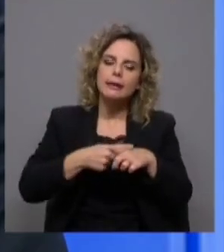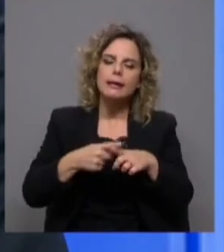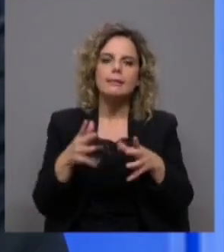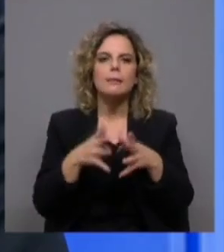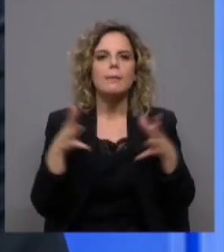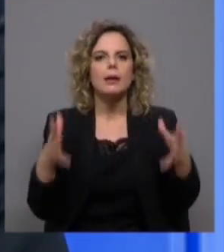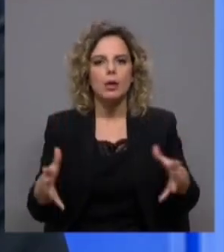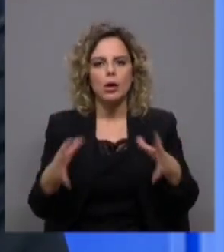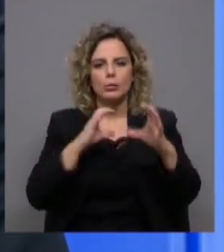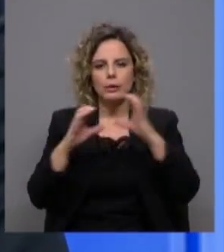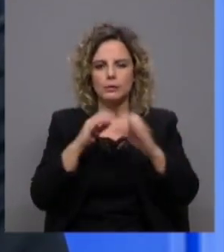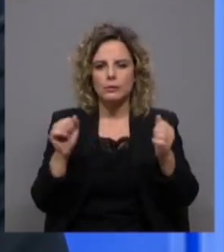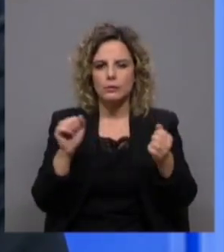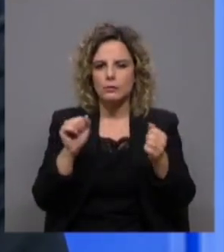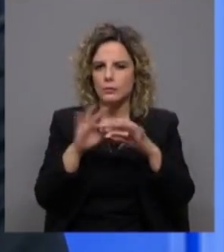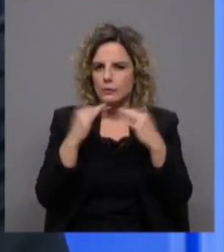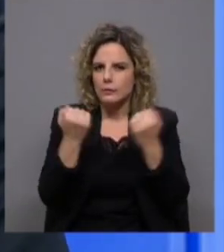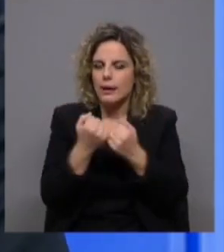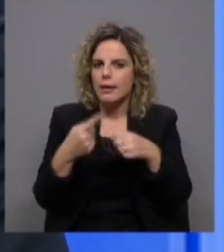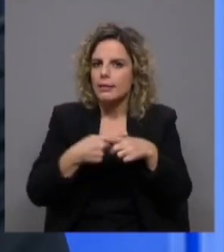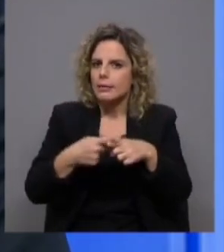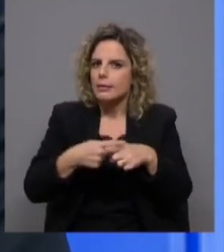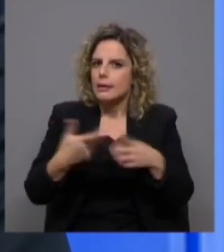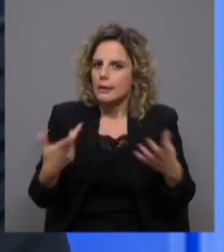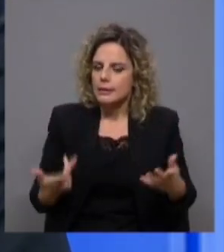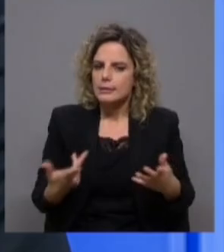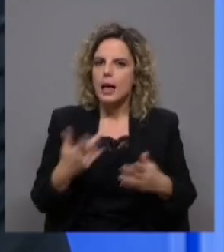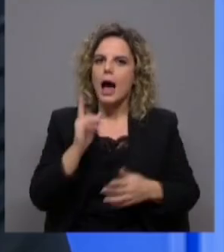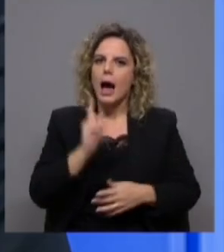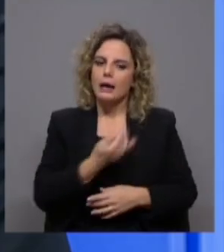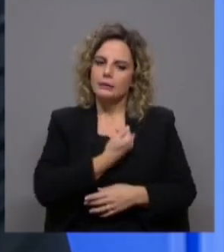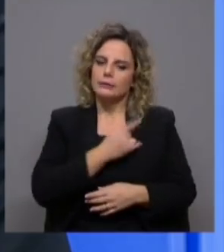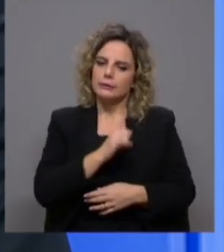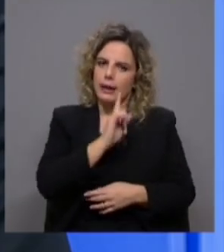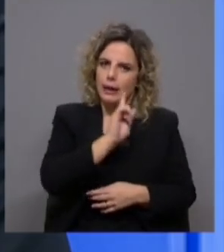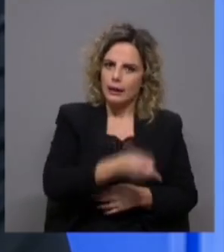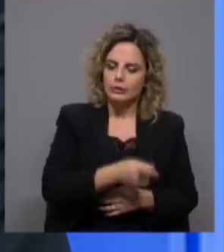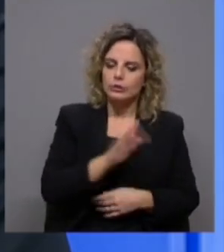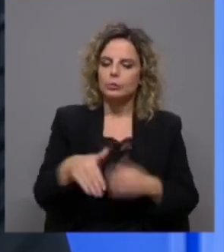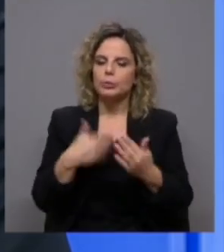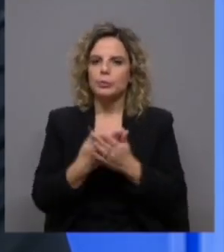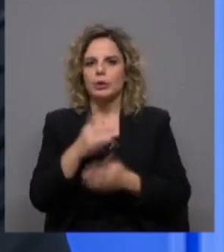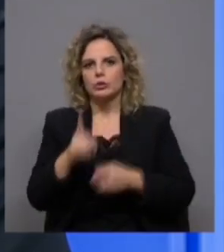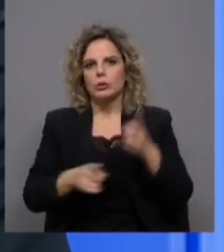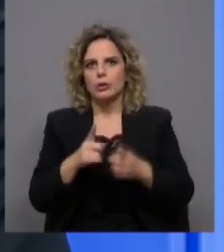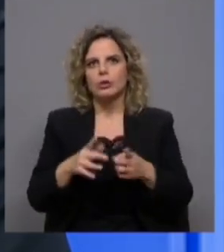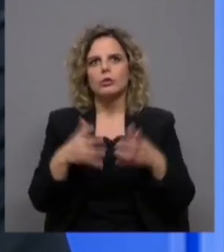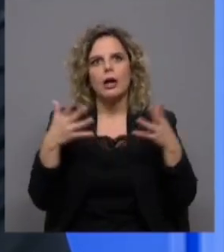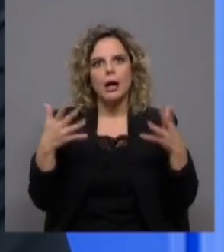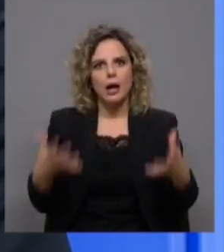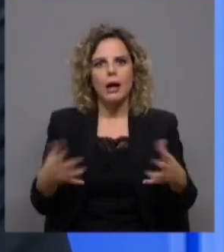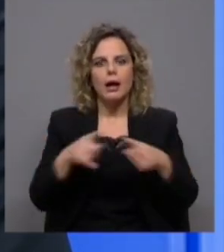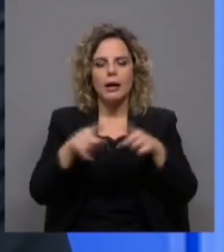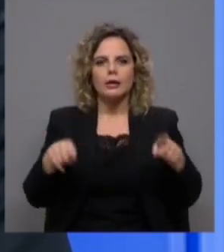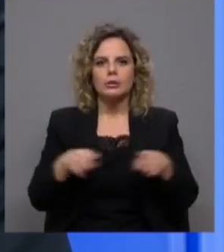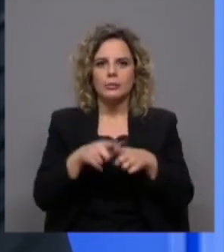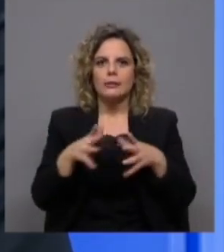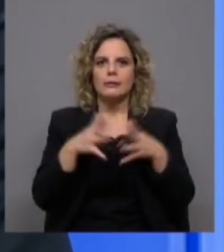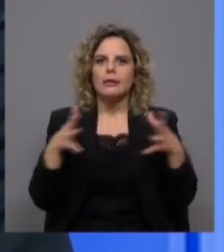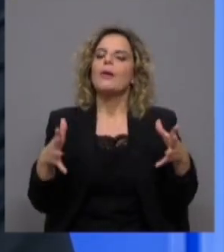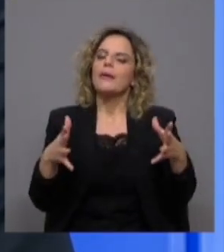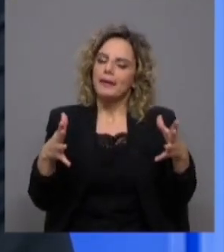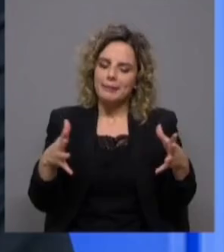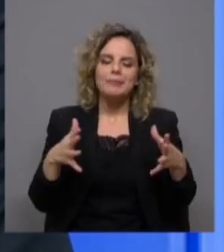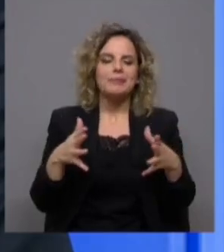porque ele quem sabe legal é e aquilo que nesse Liberal propõe e portanto a um espaço grande de notoriedade podemos conquistar